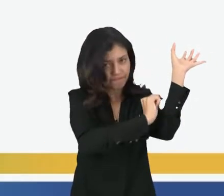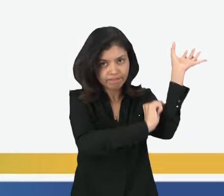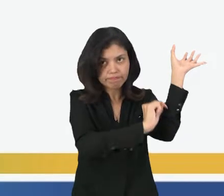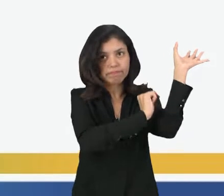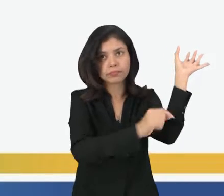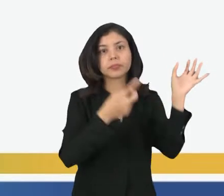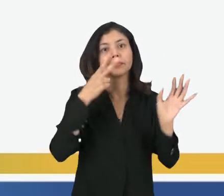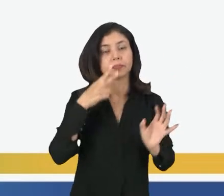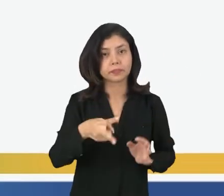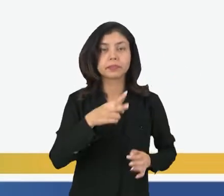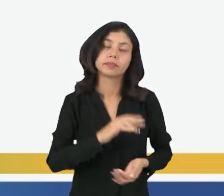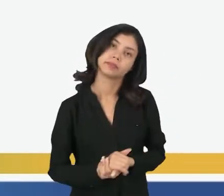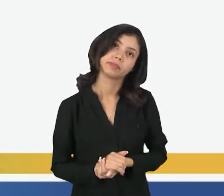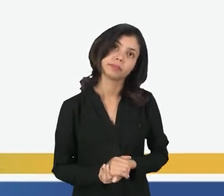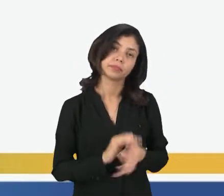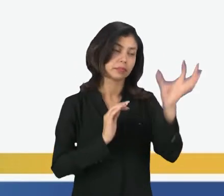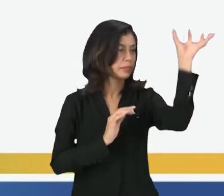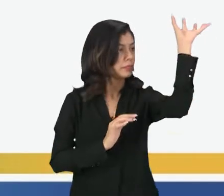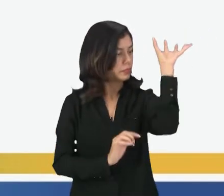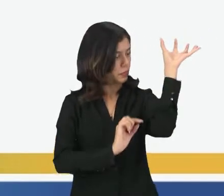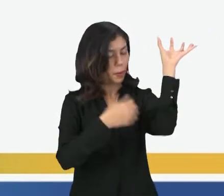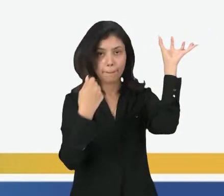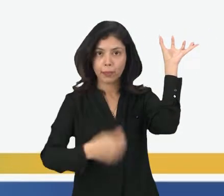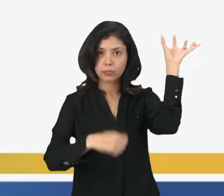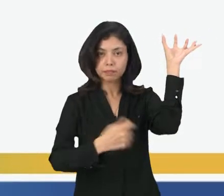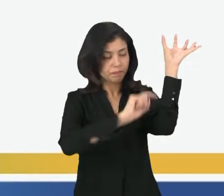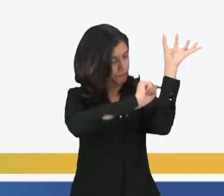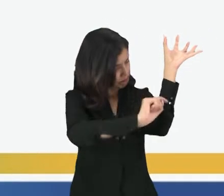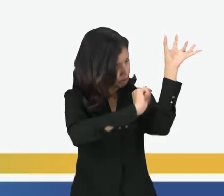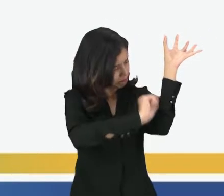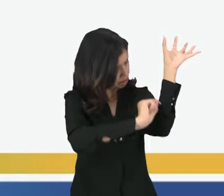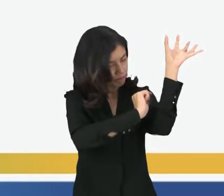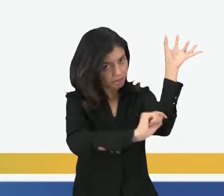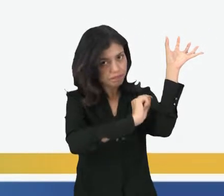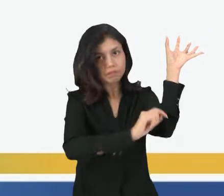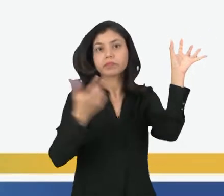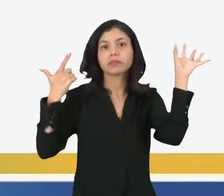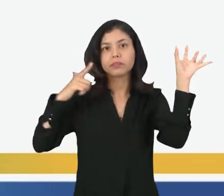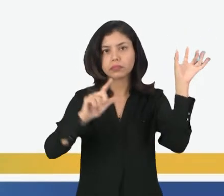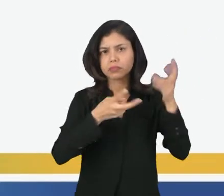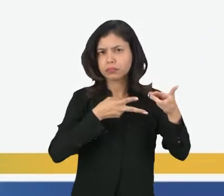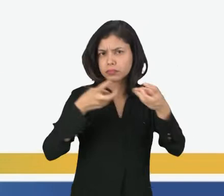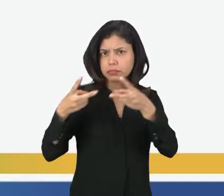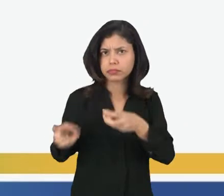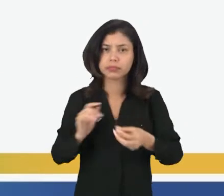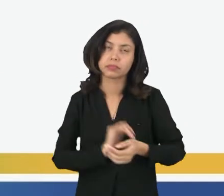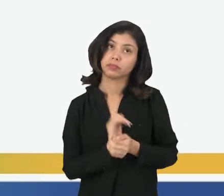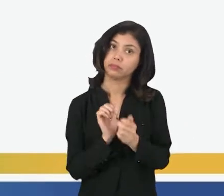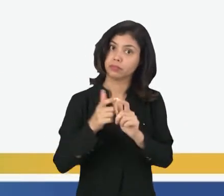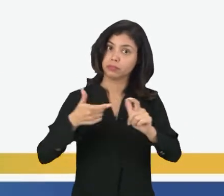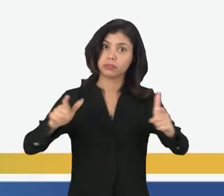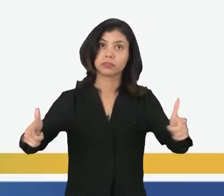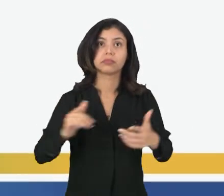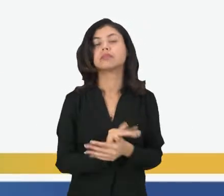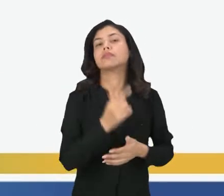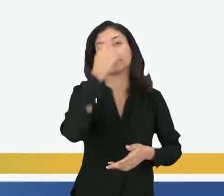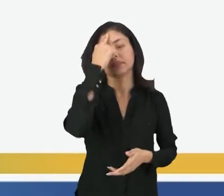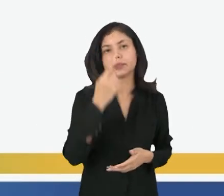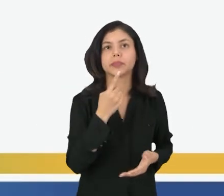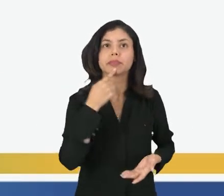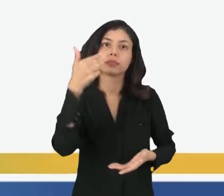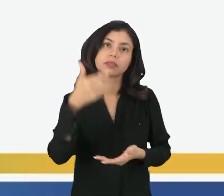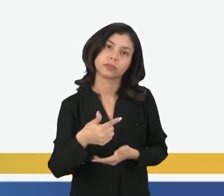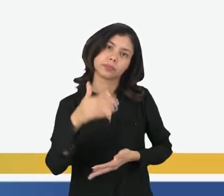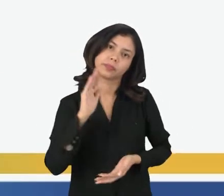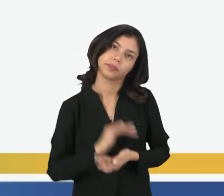Isso mesmo que vocês ouviram. A árvore ela precisava ser cortada e vocês conseguem perceber, nós ampliamos a imagem aí